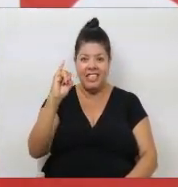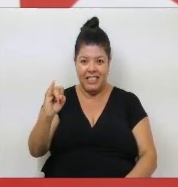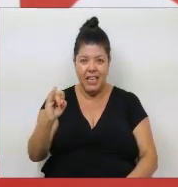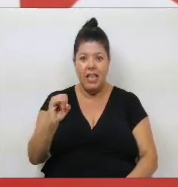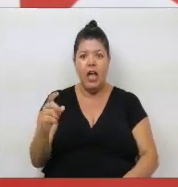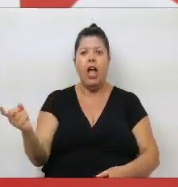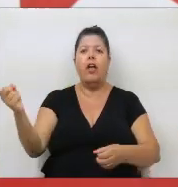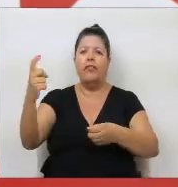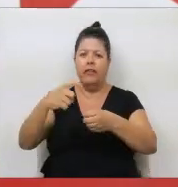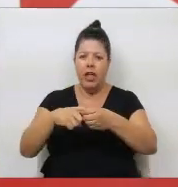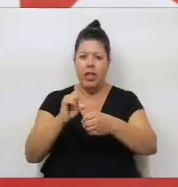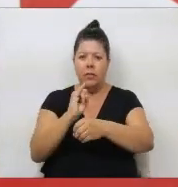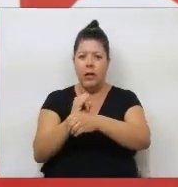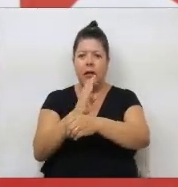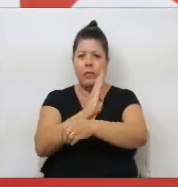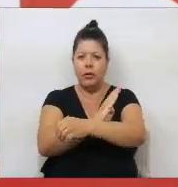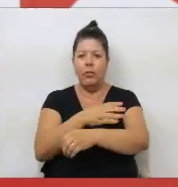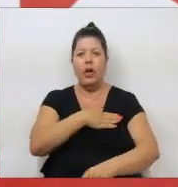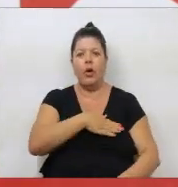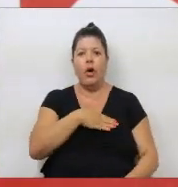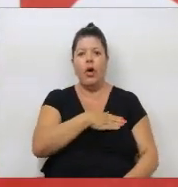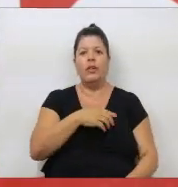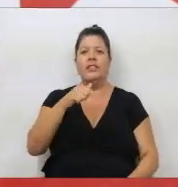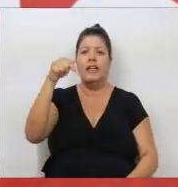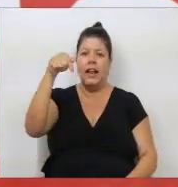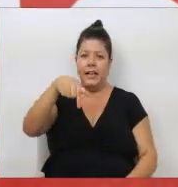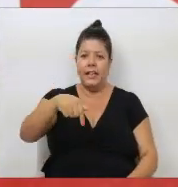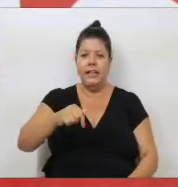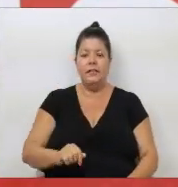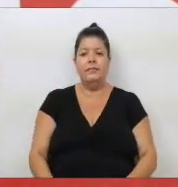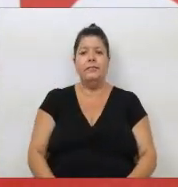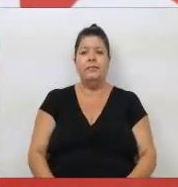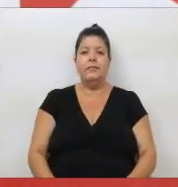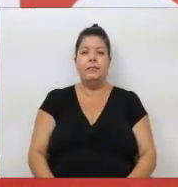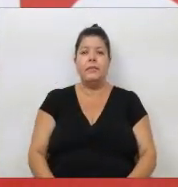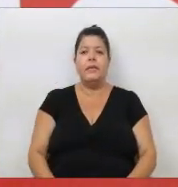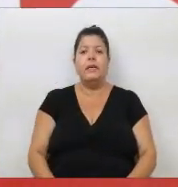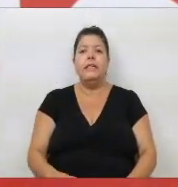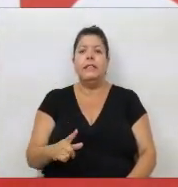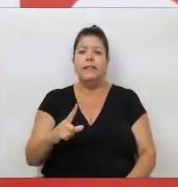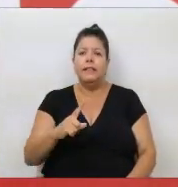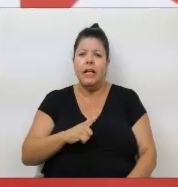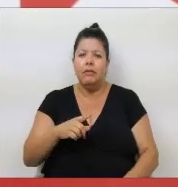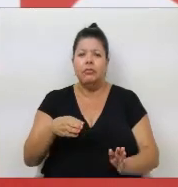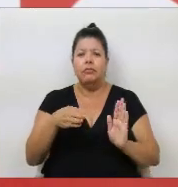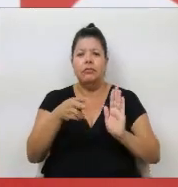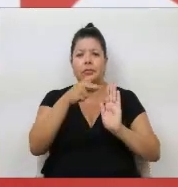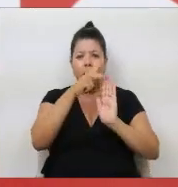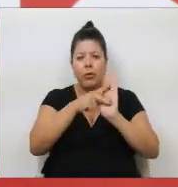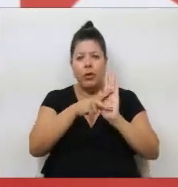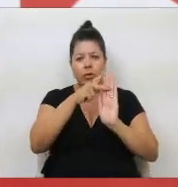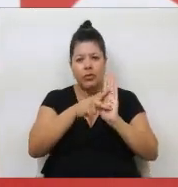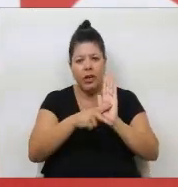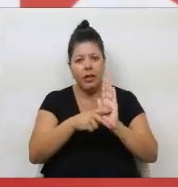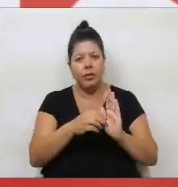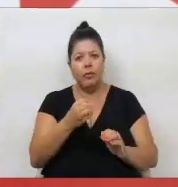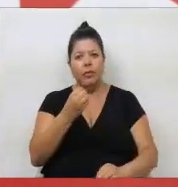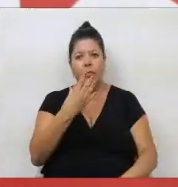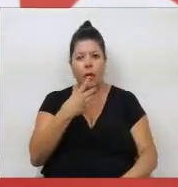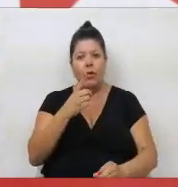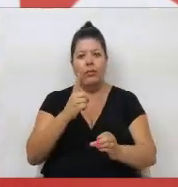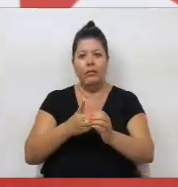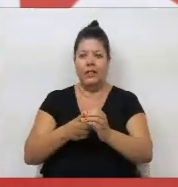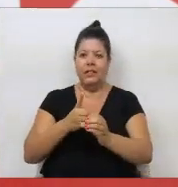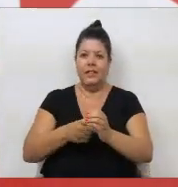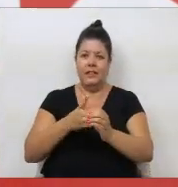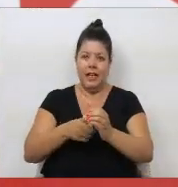estar aqui. E nós estamos aí com um projeto bem ousado para a nossa